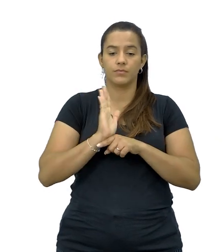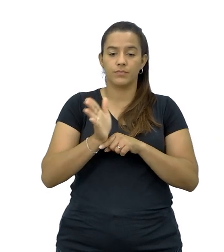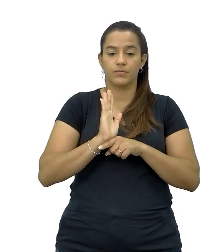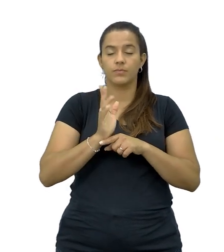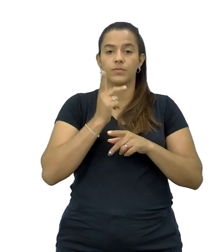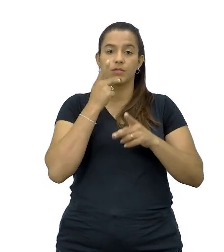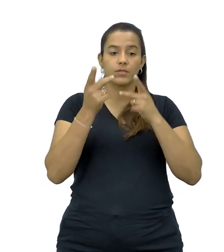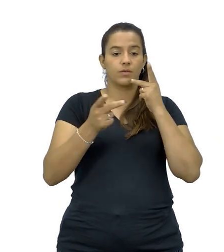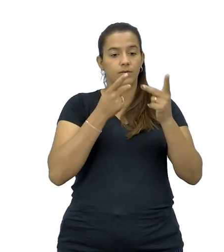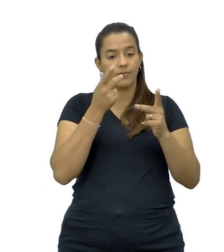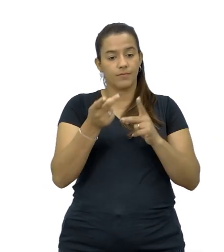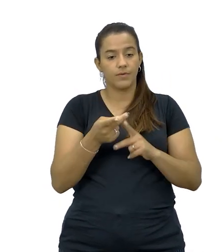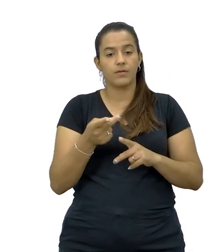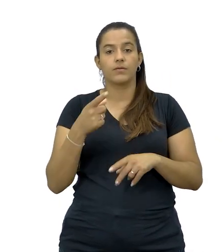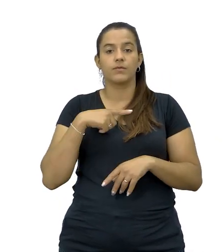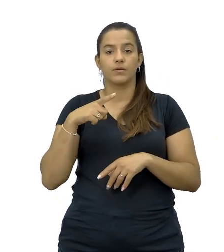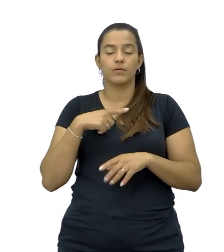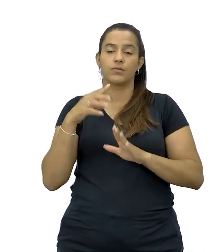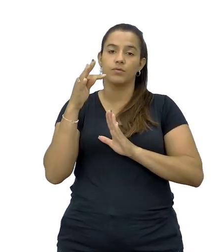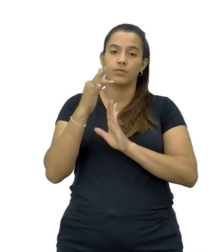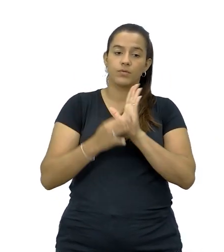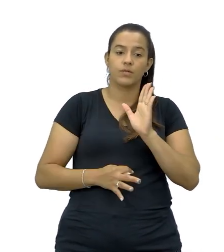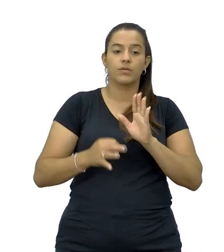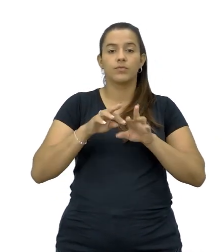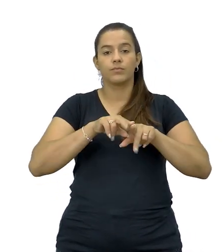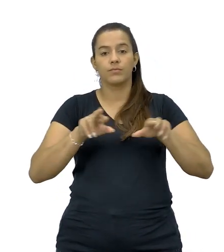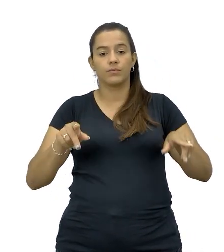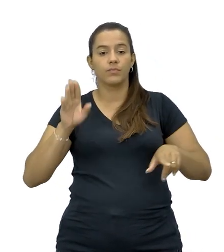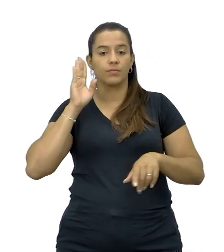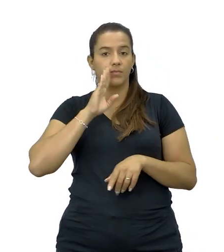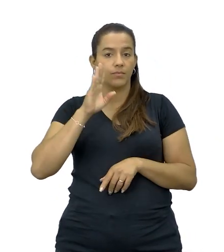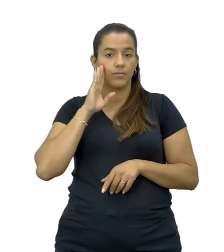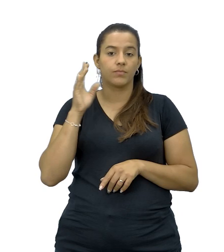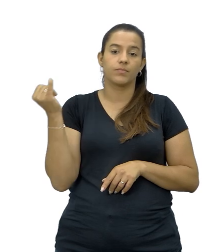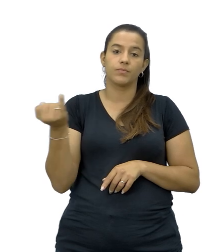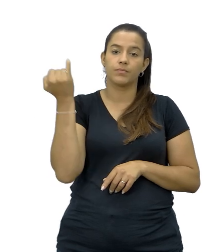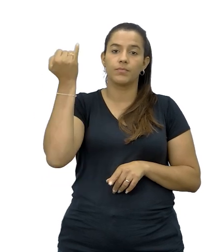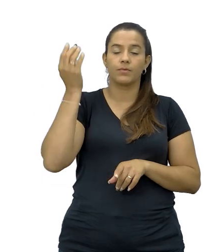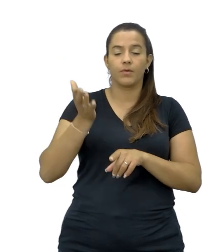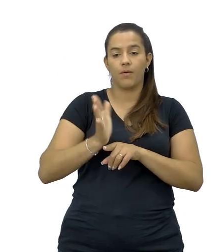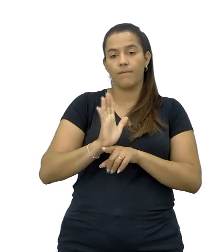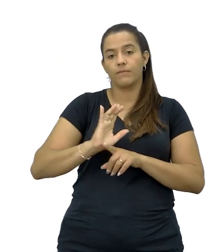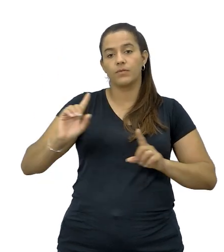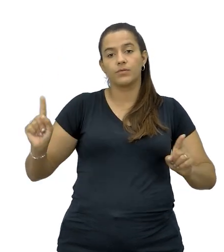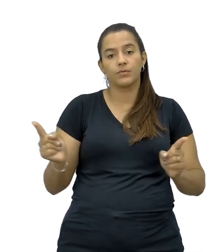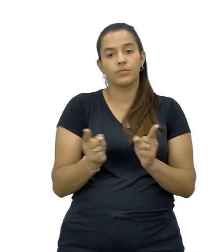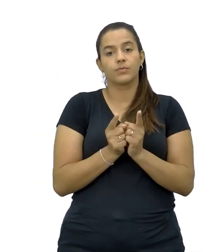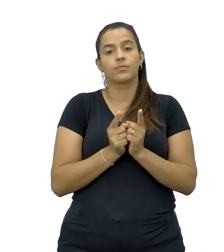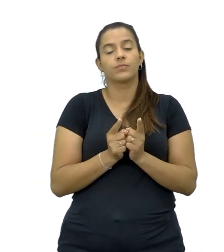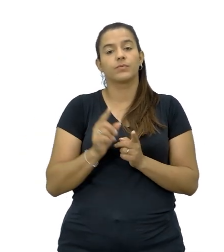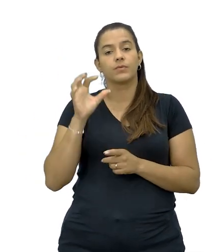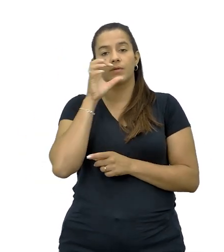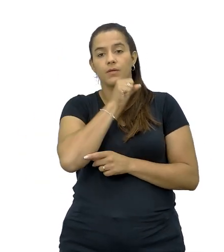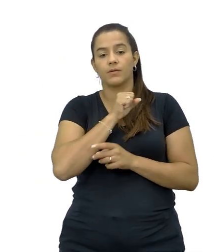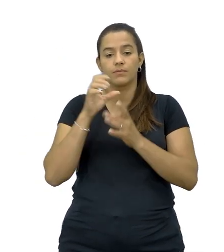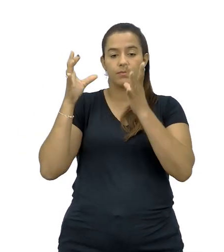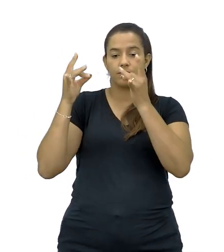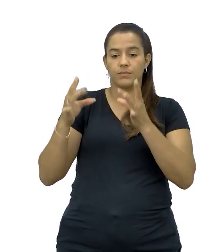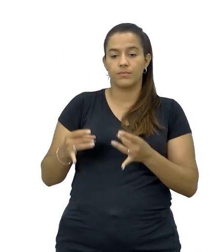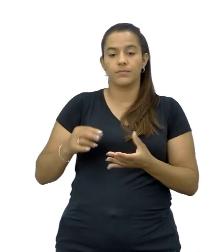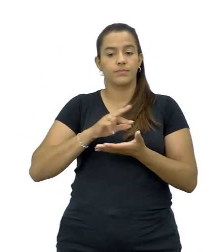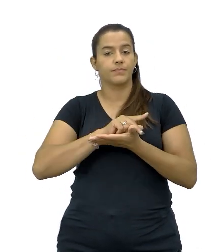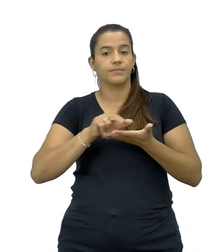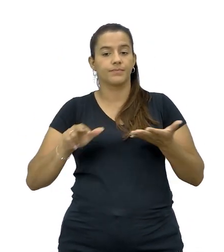falavam sobre a questão do texto publicitário, achei muito importante, são vídeos curtos, né, e que são ali desmembrados em vários